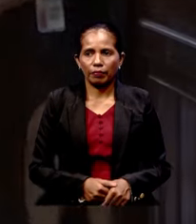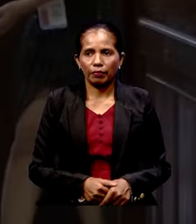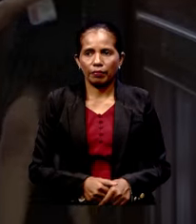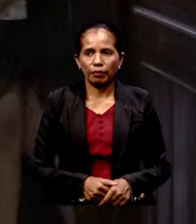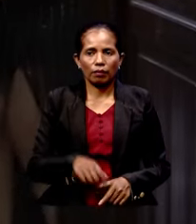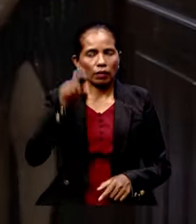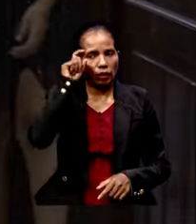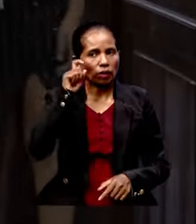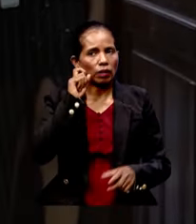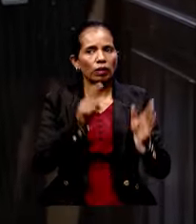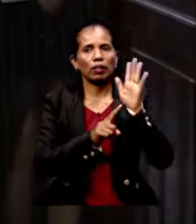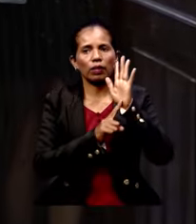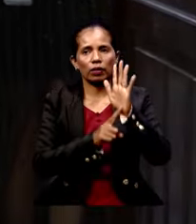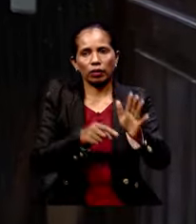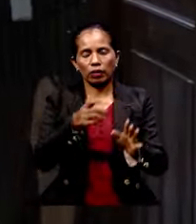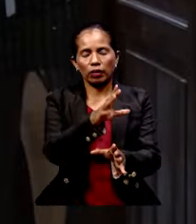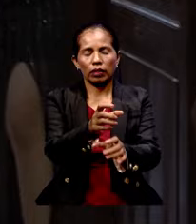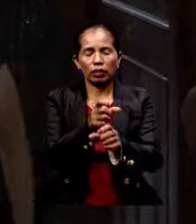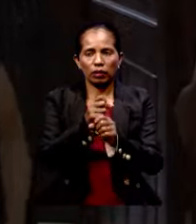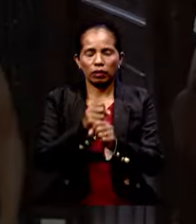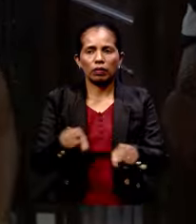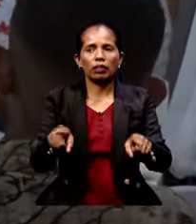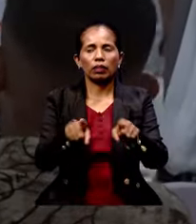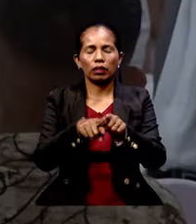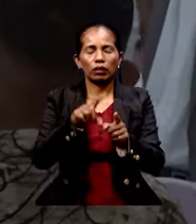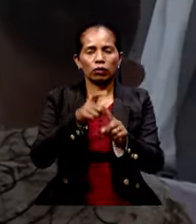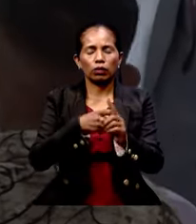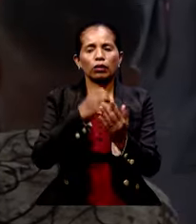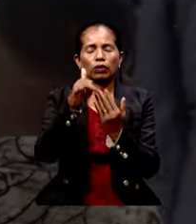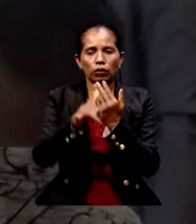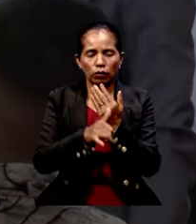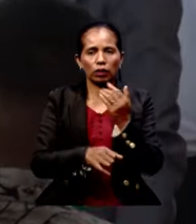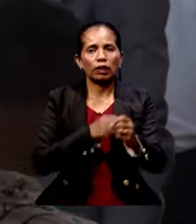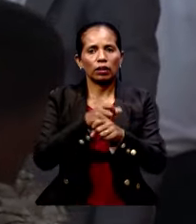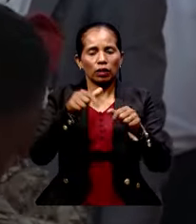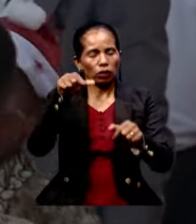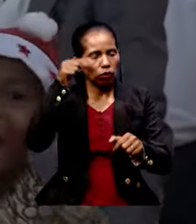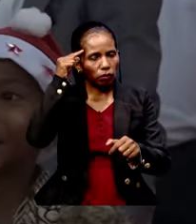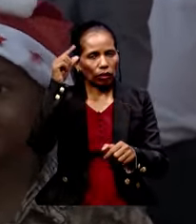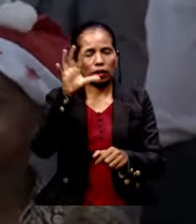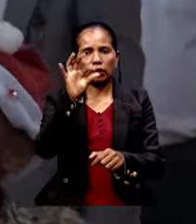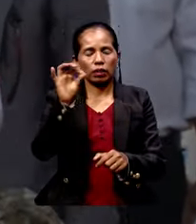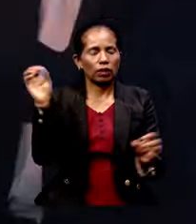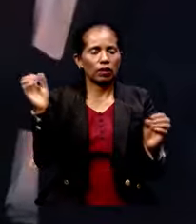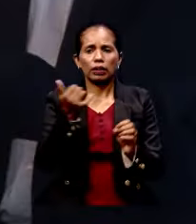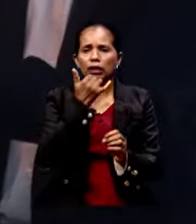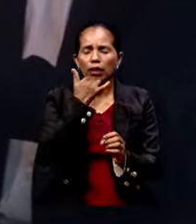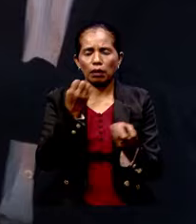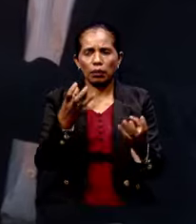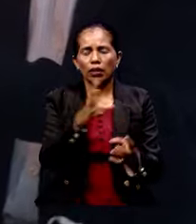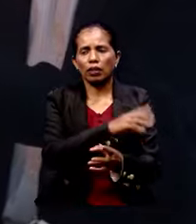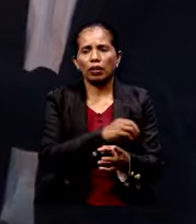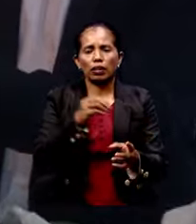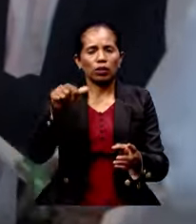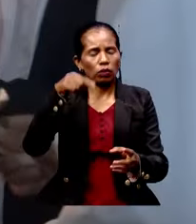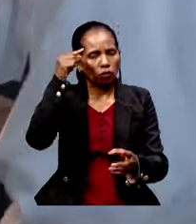Senana atau kritika ne tambah foin simu mandatu iha junyu tina ne governo da sia consegue deteta lacunas barak ne be acontece ya